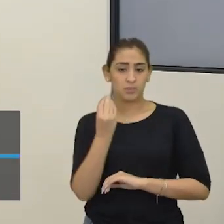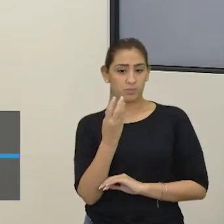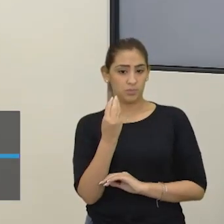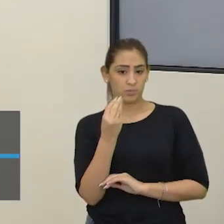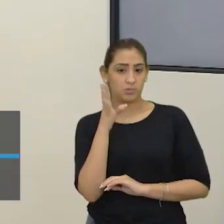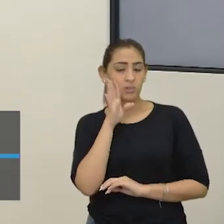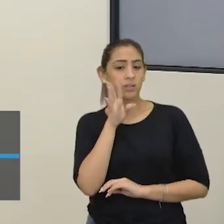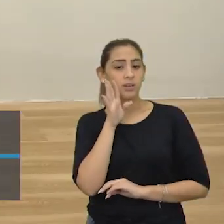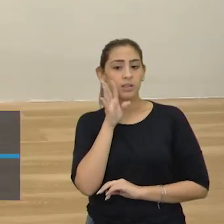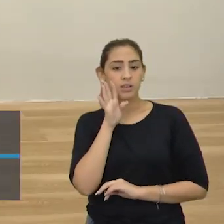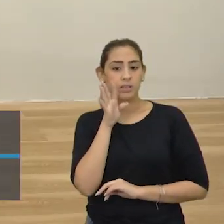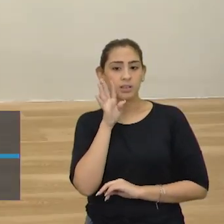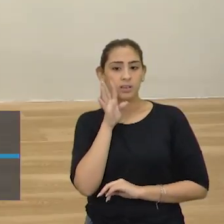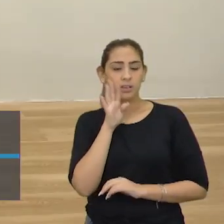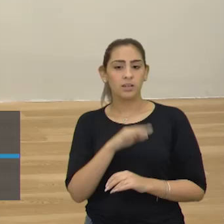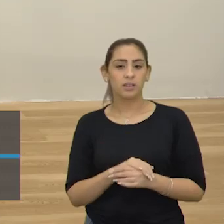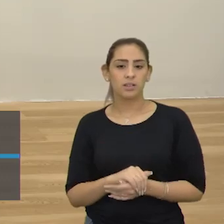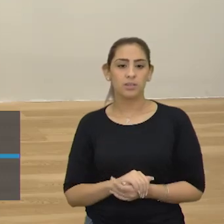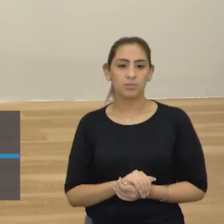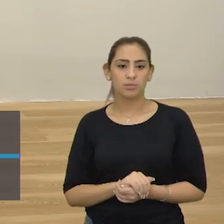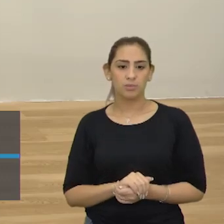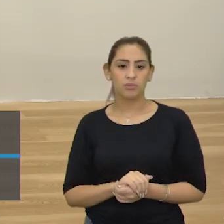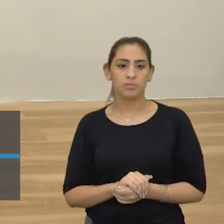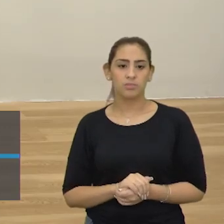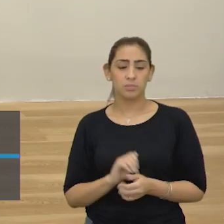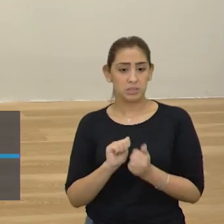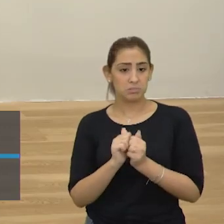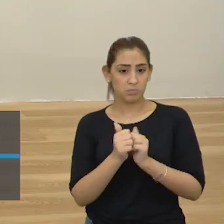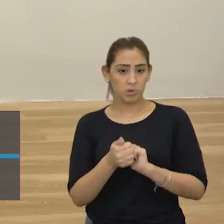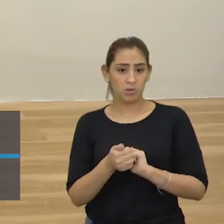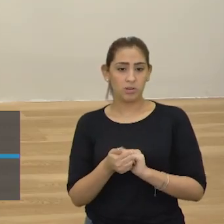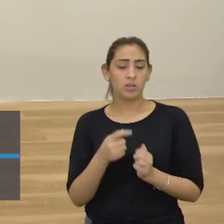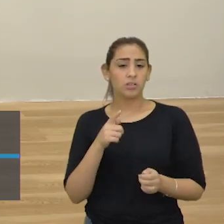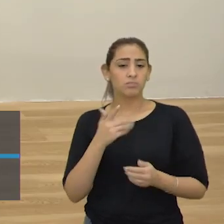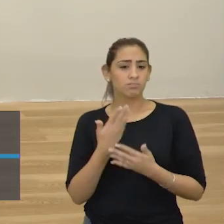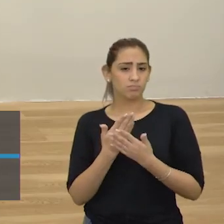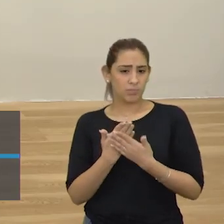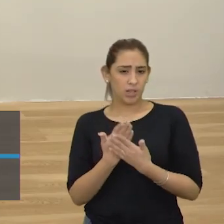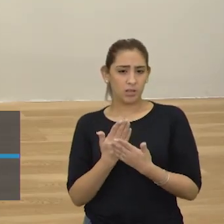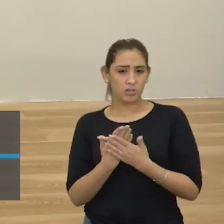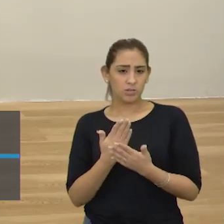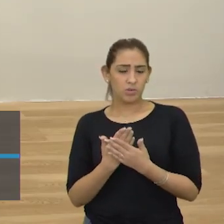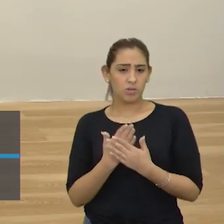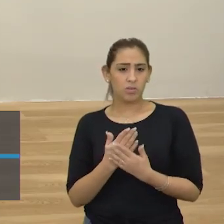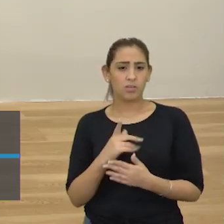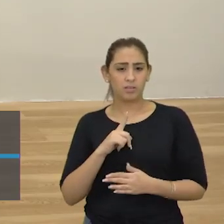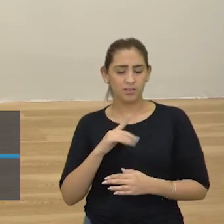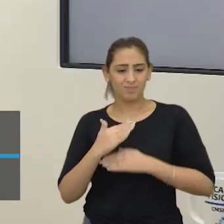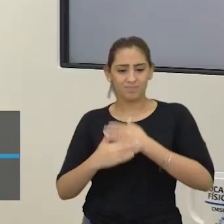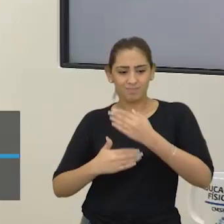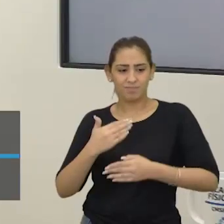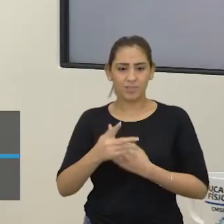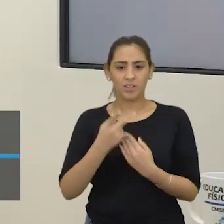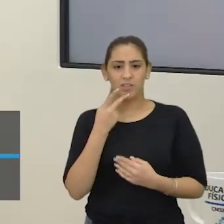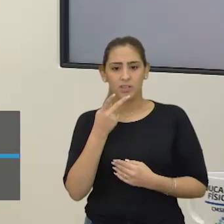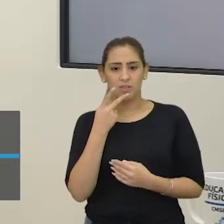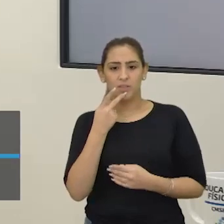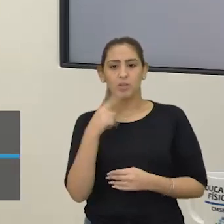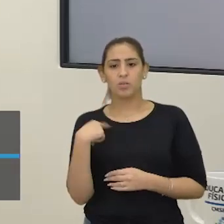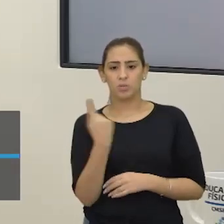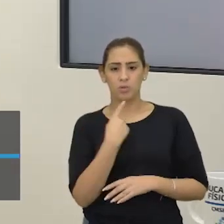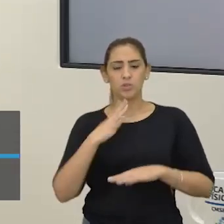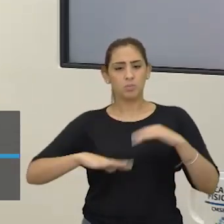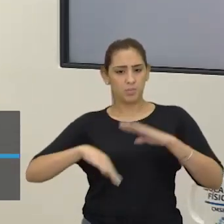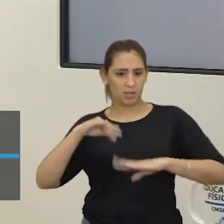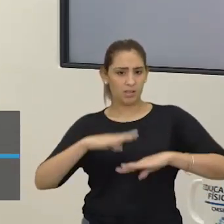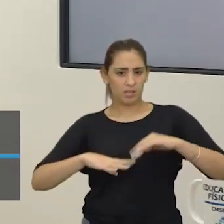bacana sobre esse esporte, que geralmente na escola a gente tem começado a falar agora com o nosso